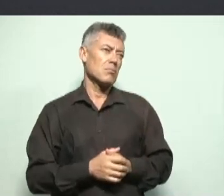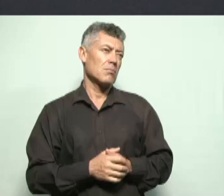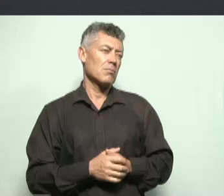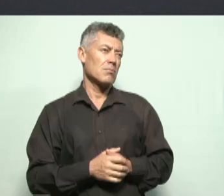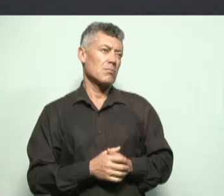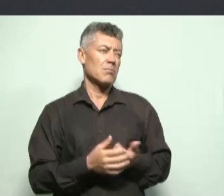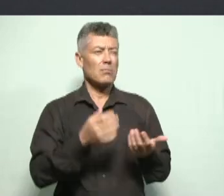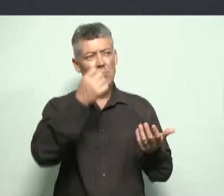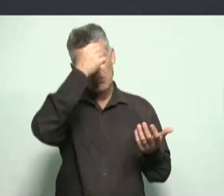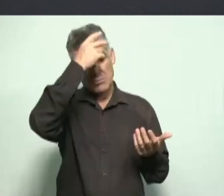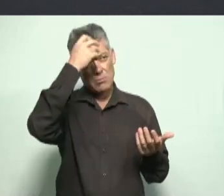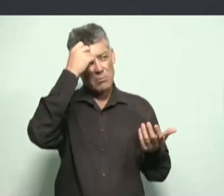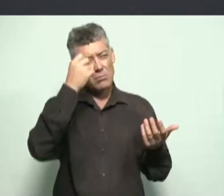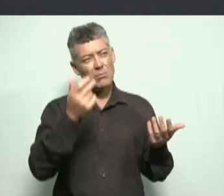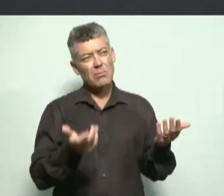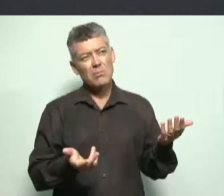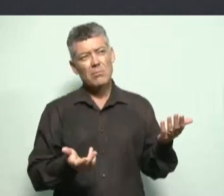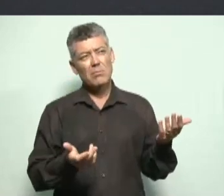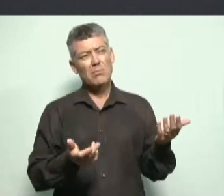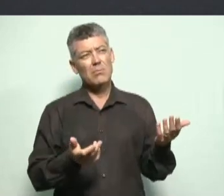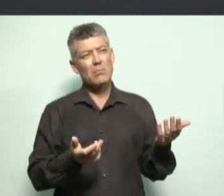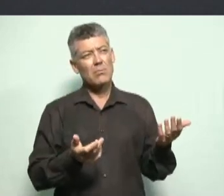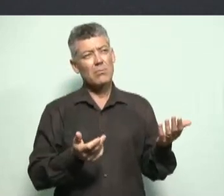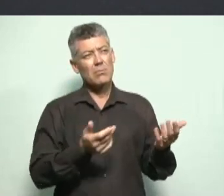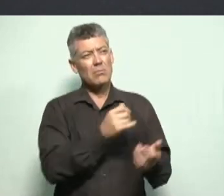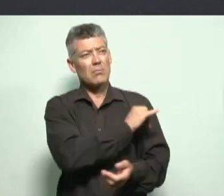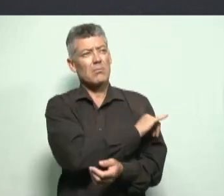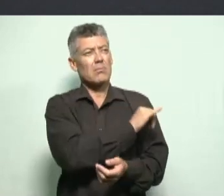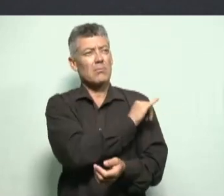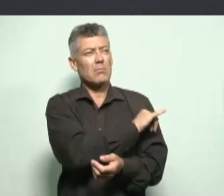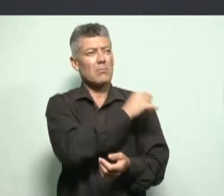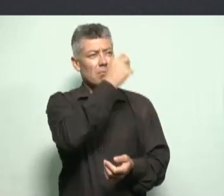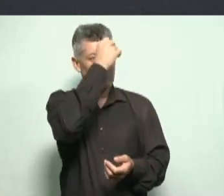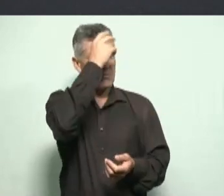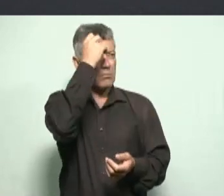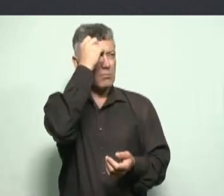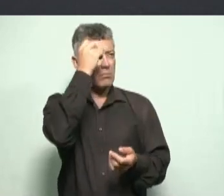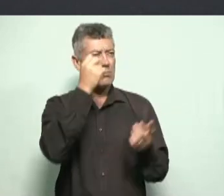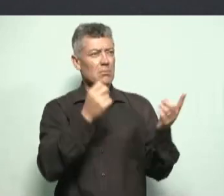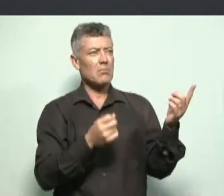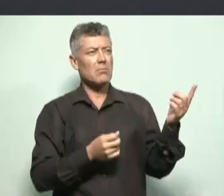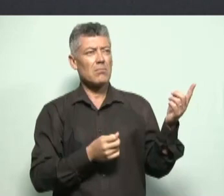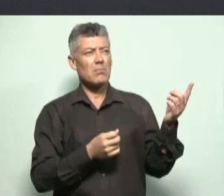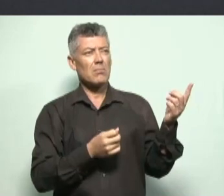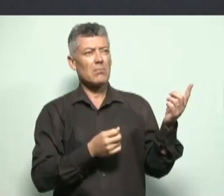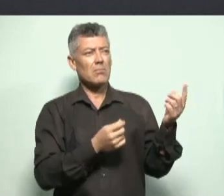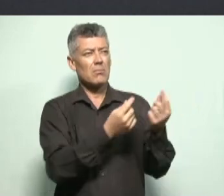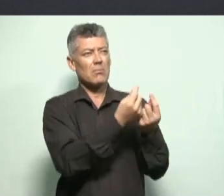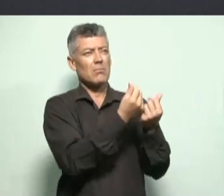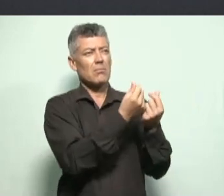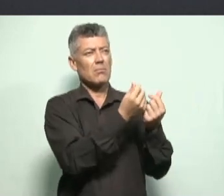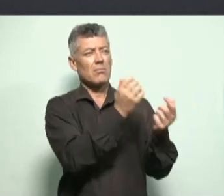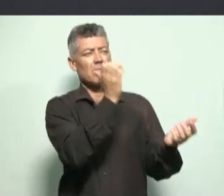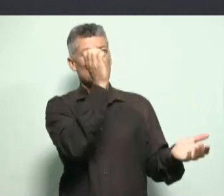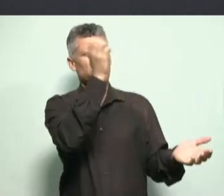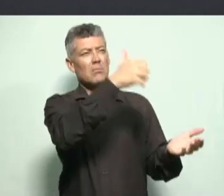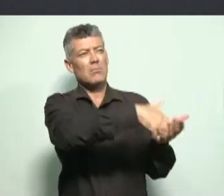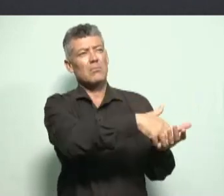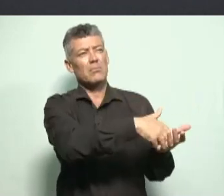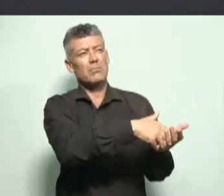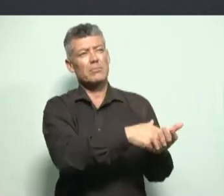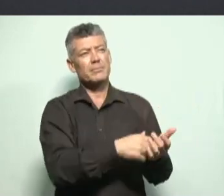prefeitura do estado do Rio de Janeiro caiu com a quantia significativa.